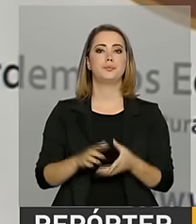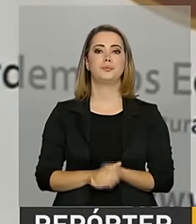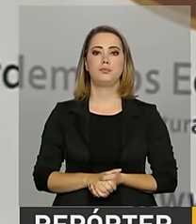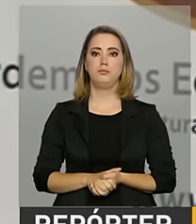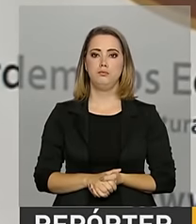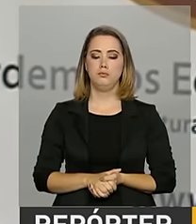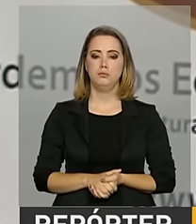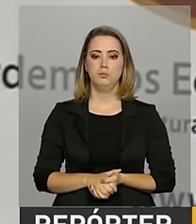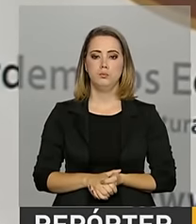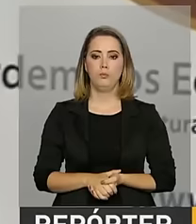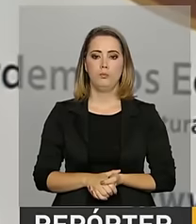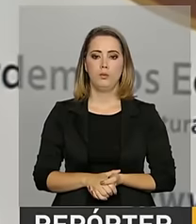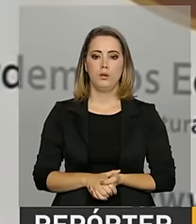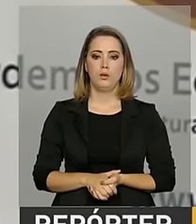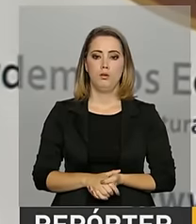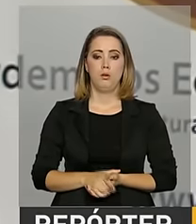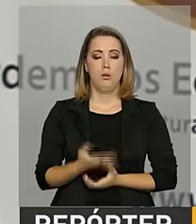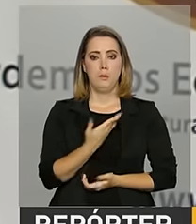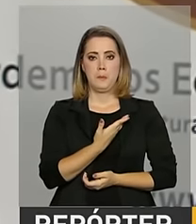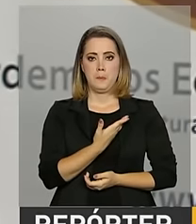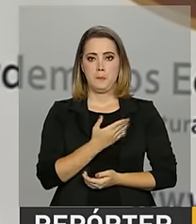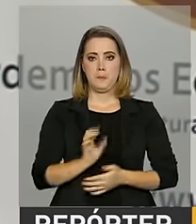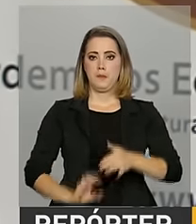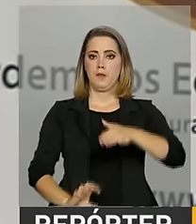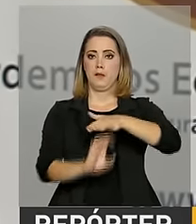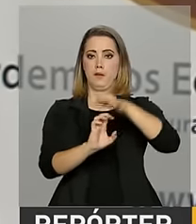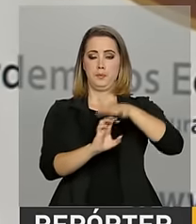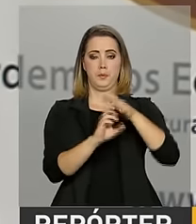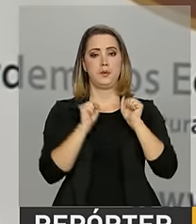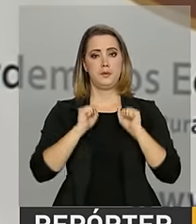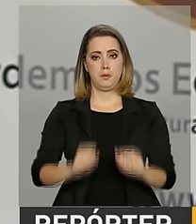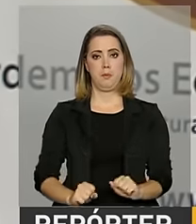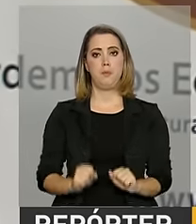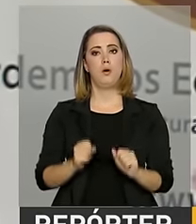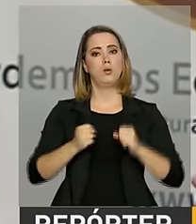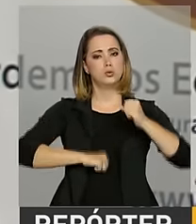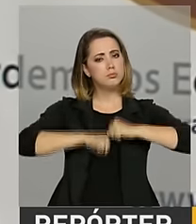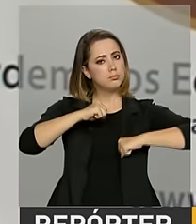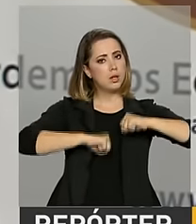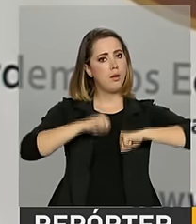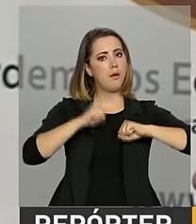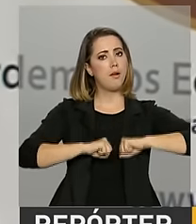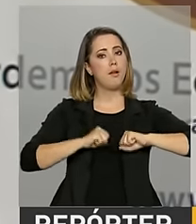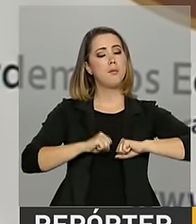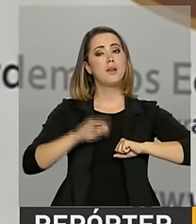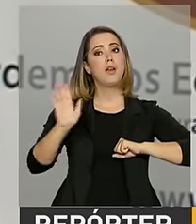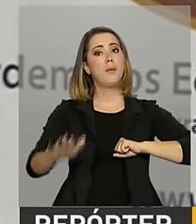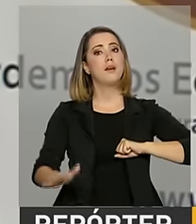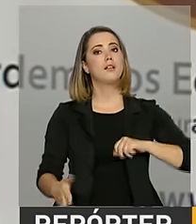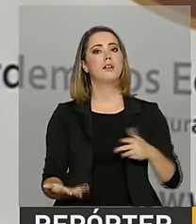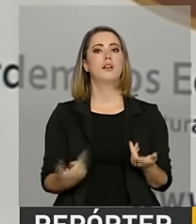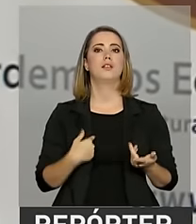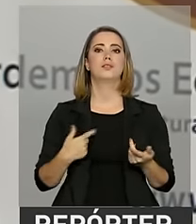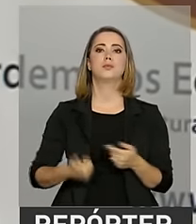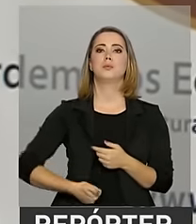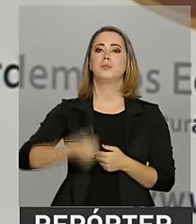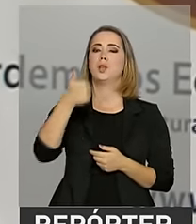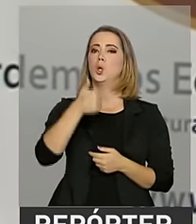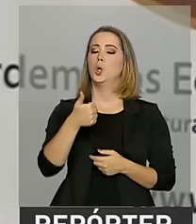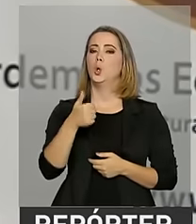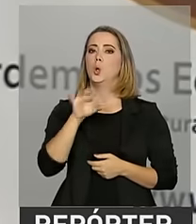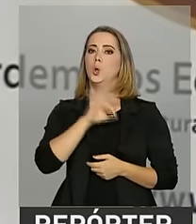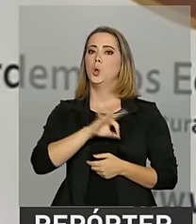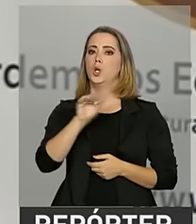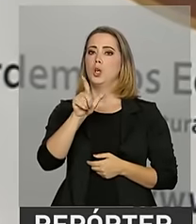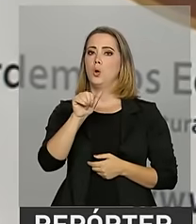condições de produzir a custo menor vai aumentar a margem de lucro dele e ele vai poder pensar